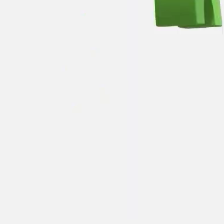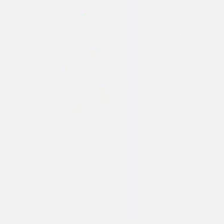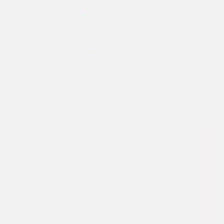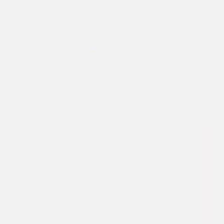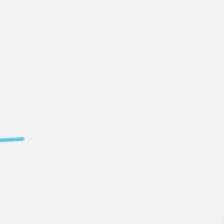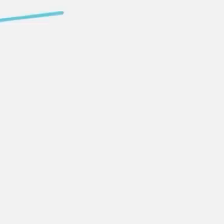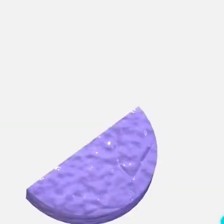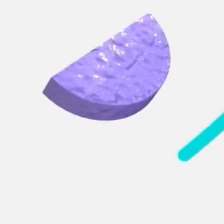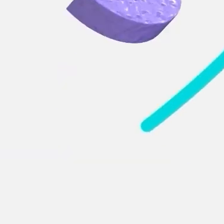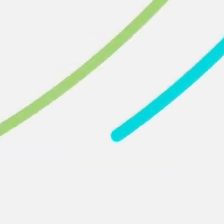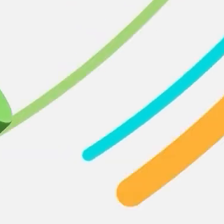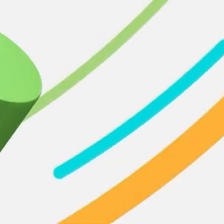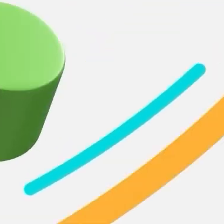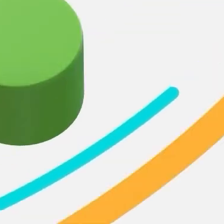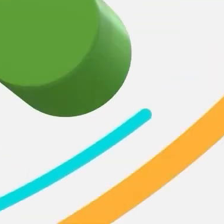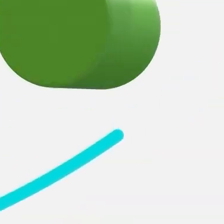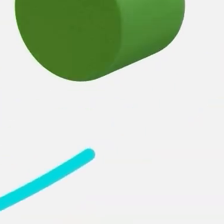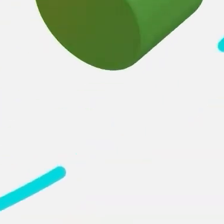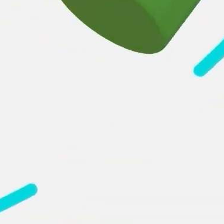r